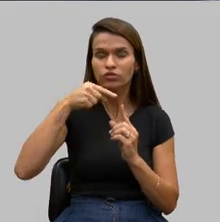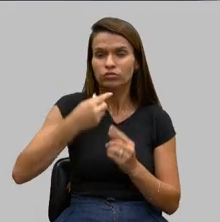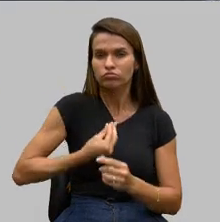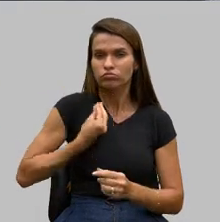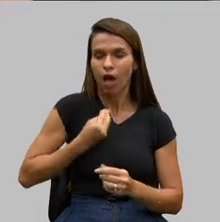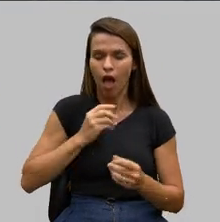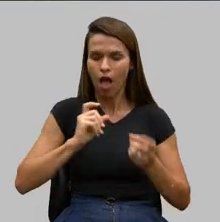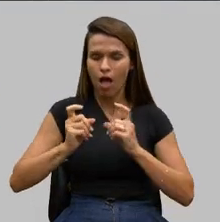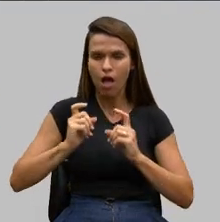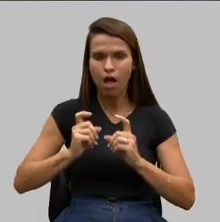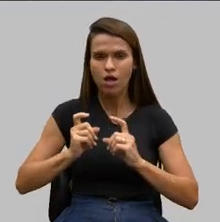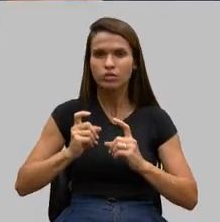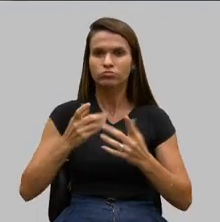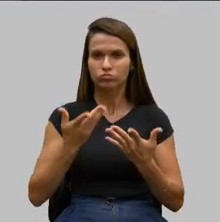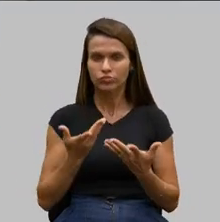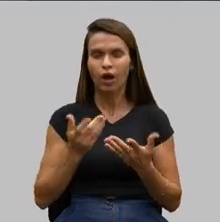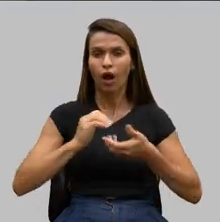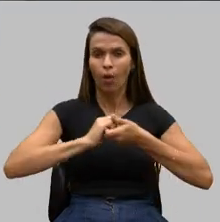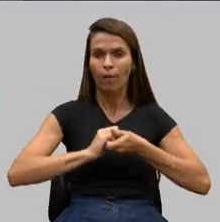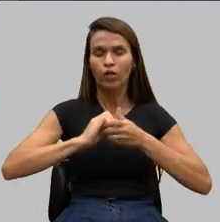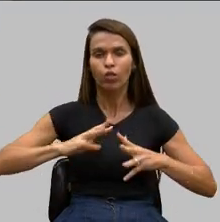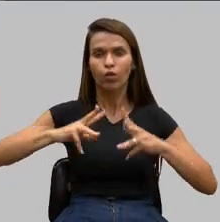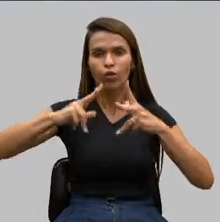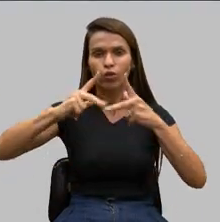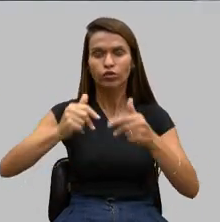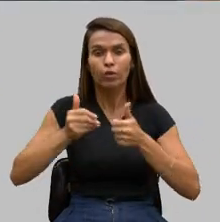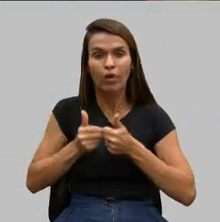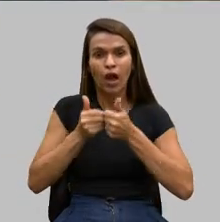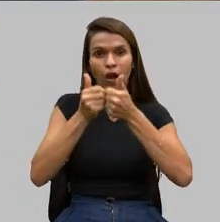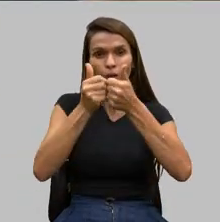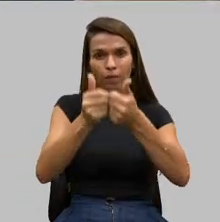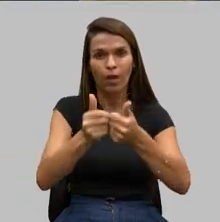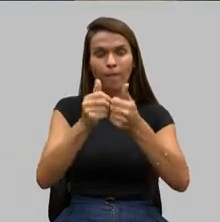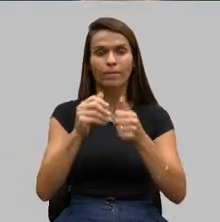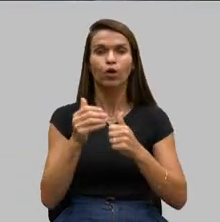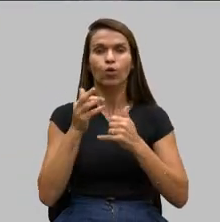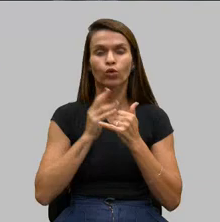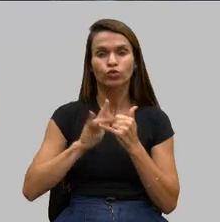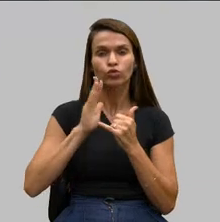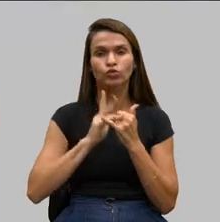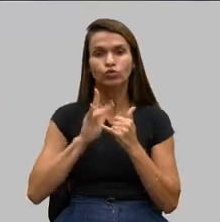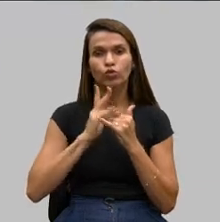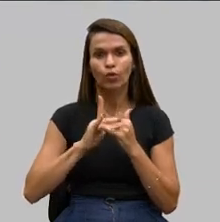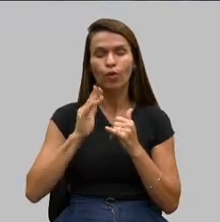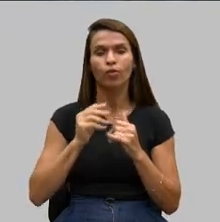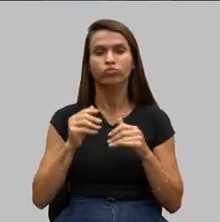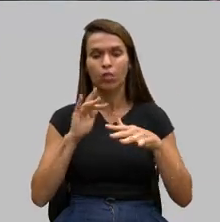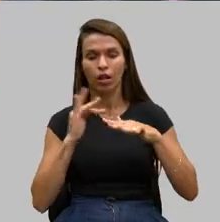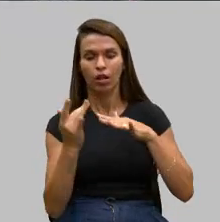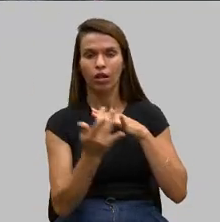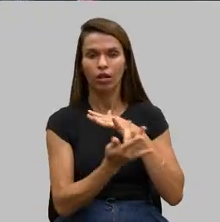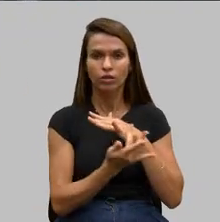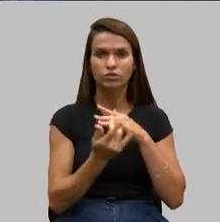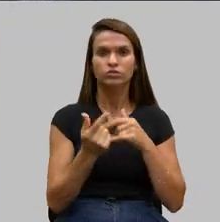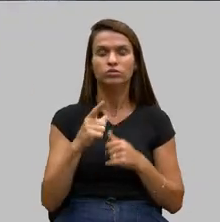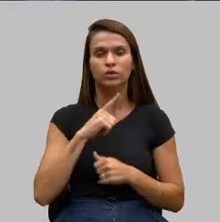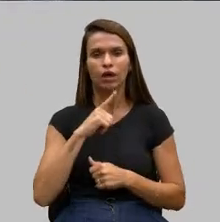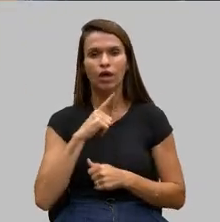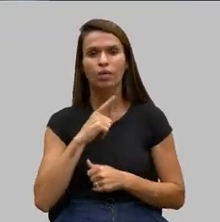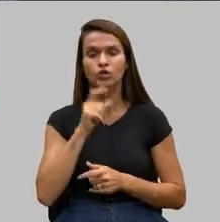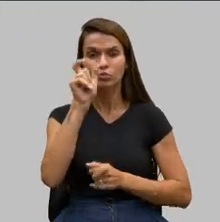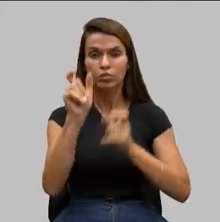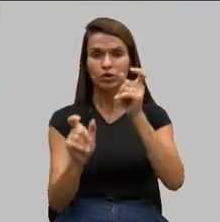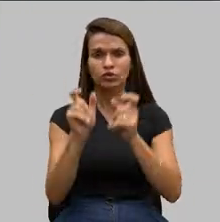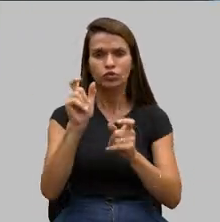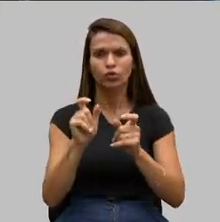reunidos hoje cumprimentar também a todos que nos acompanham pelo YouTube pelo pelas mídias digitais que nós nós temos pessoas